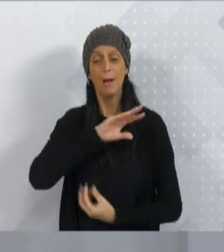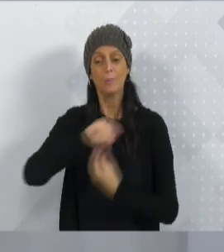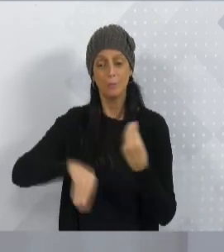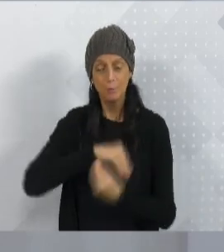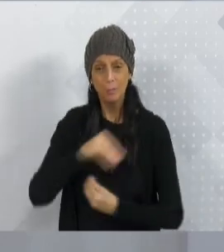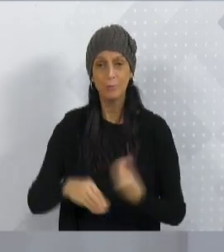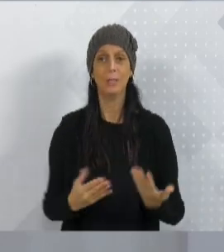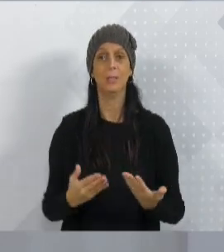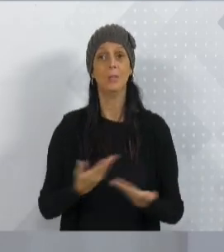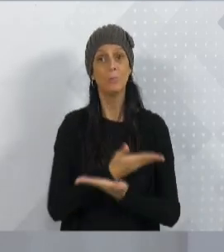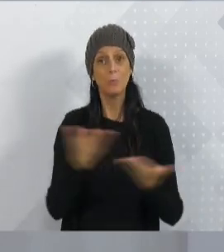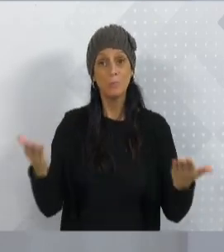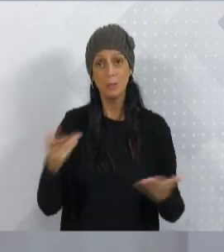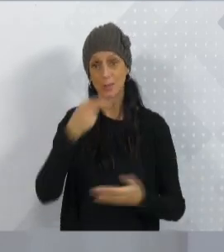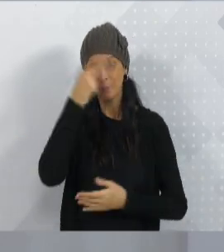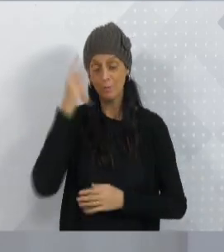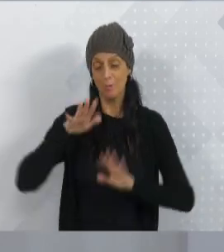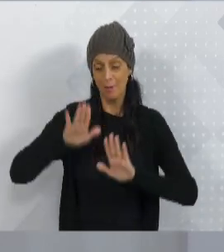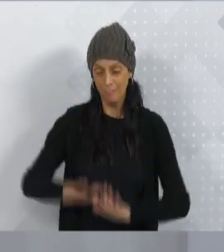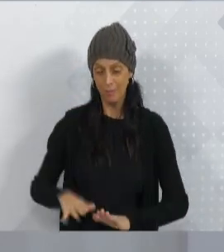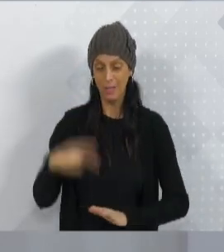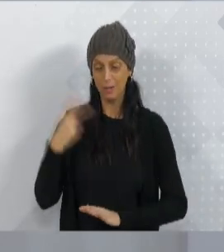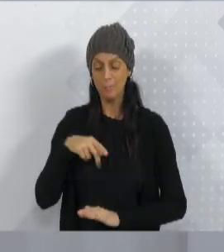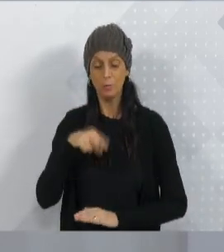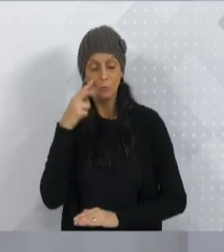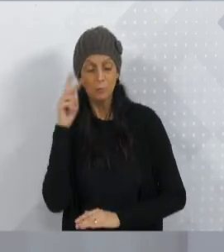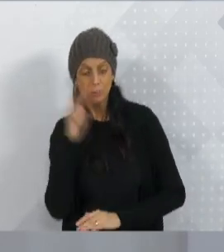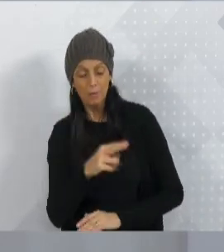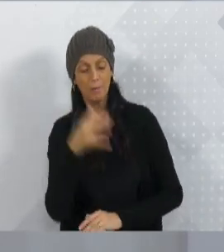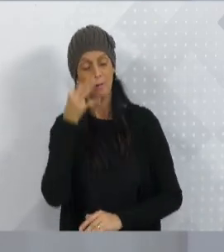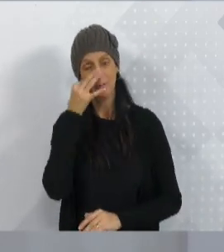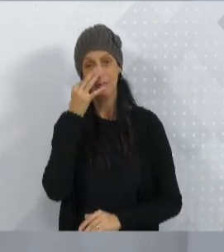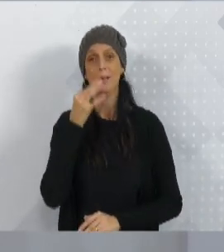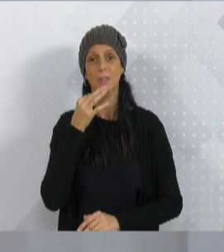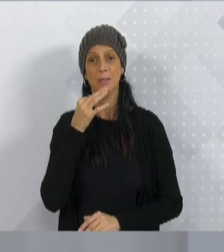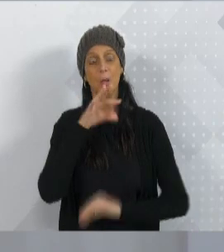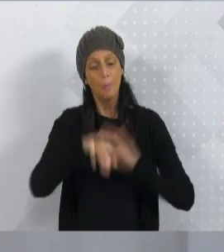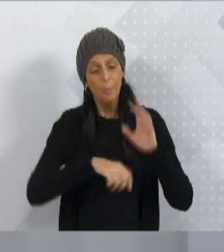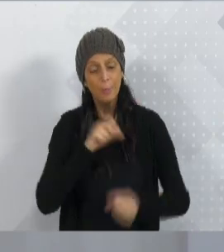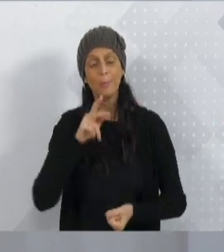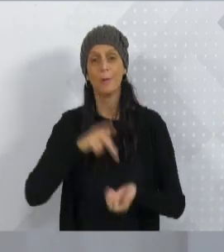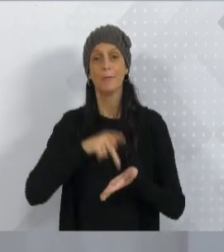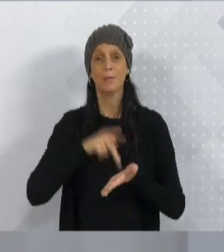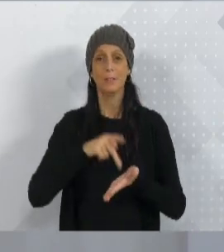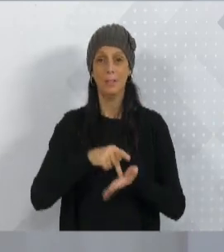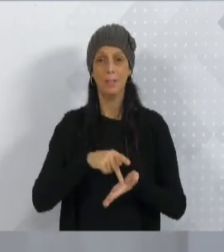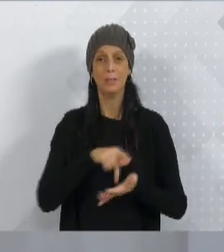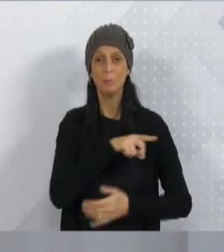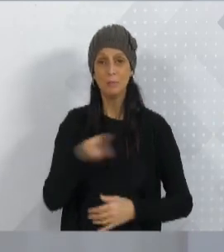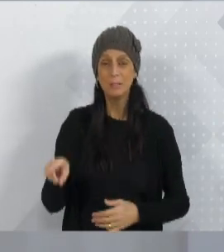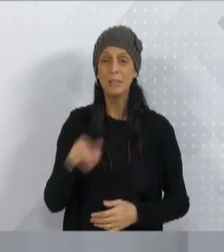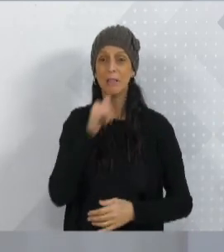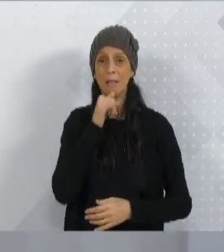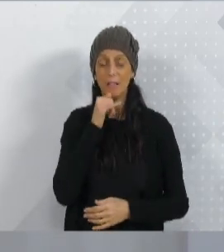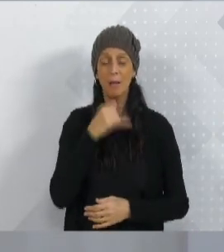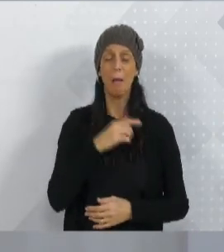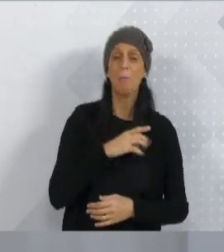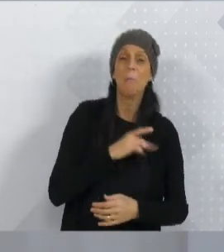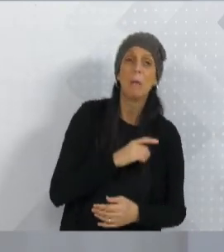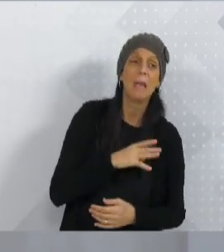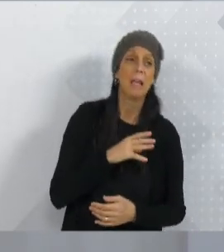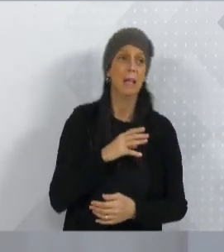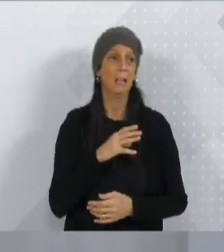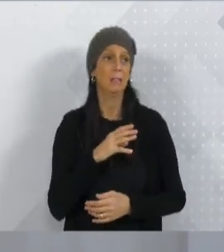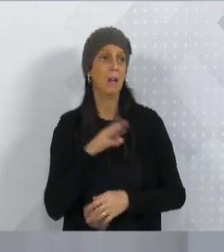aos senhores que aqui ficam eu peço que observem a realidade busquem a verdade não se deixem levar pelo medo pelo